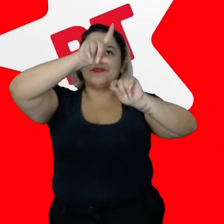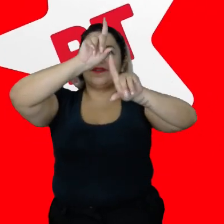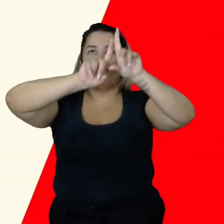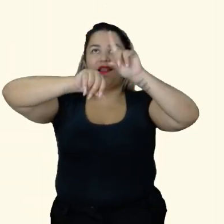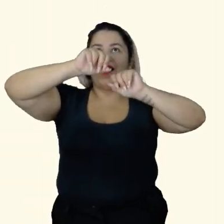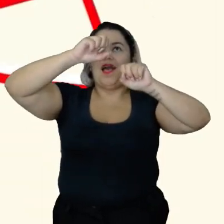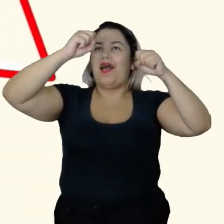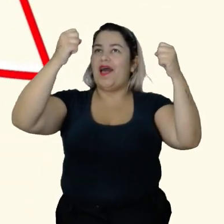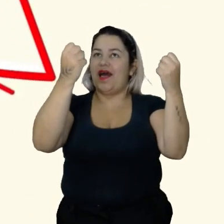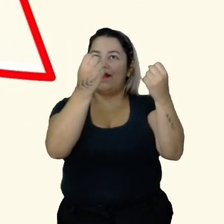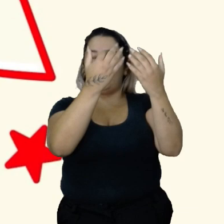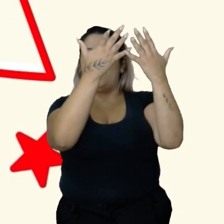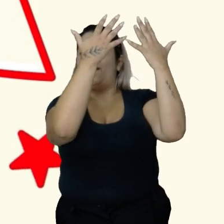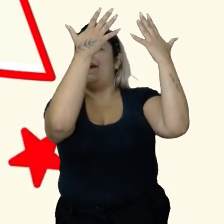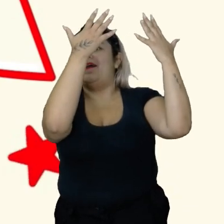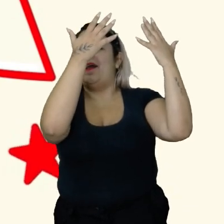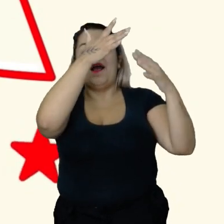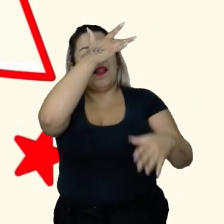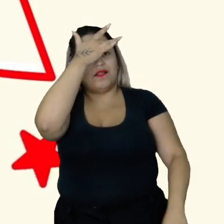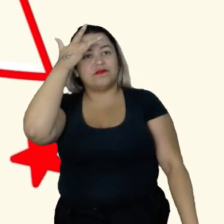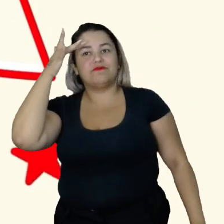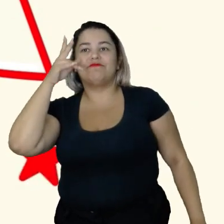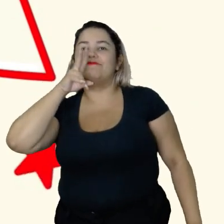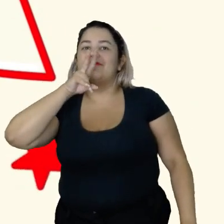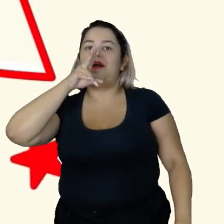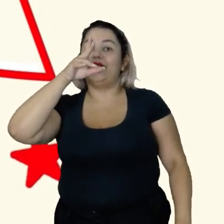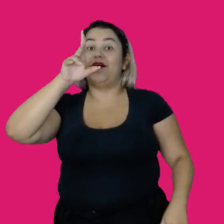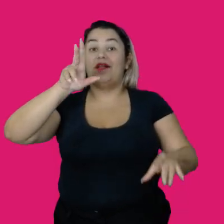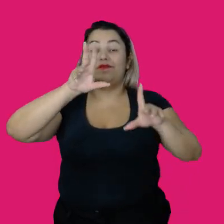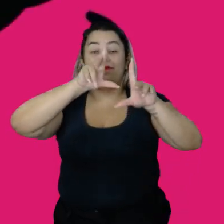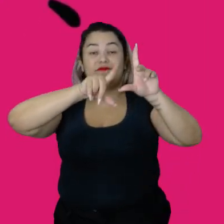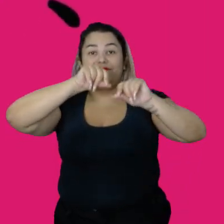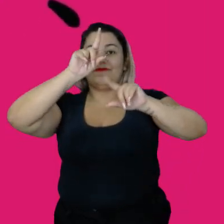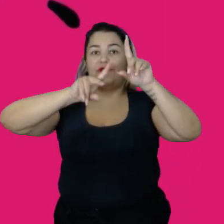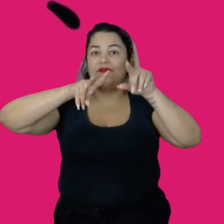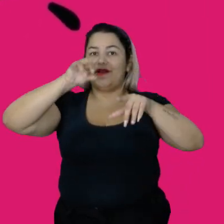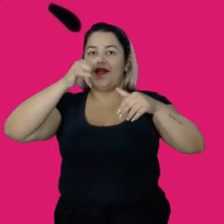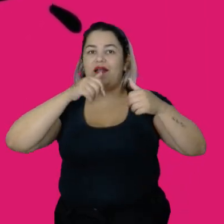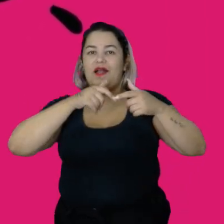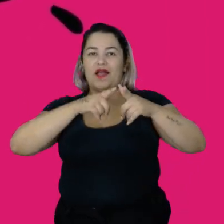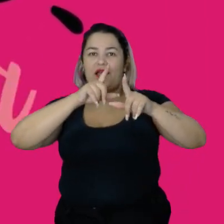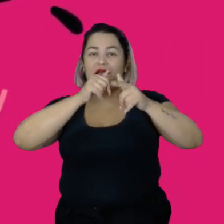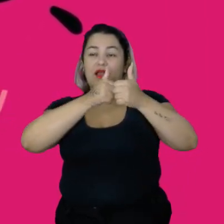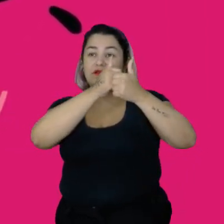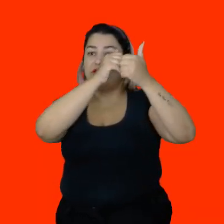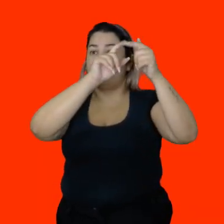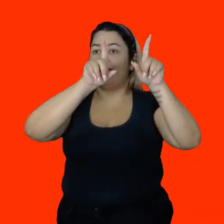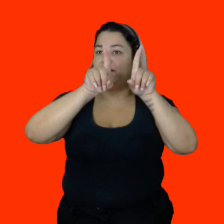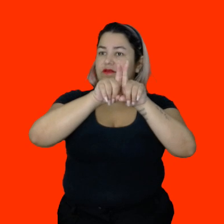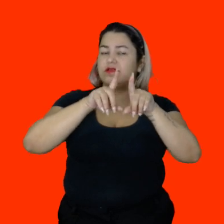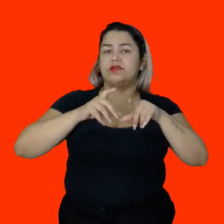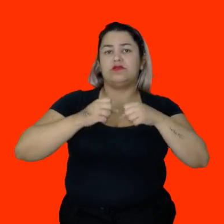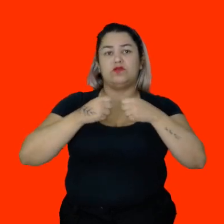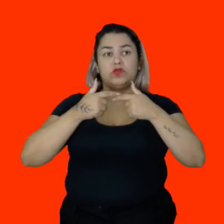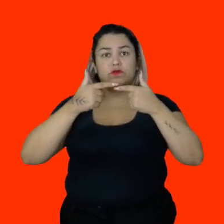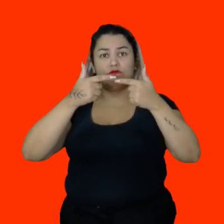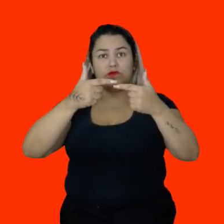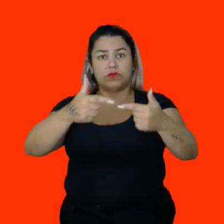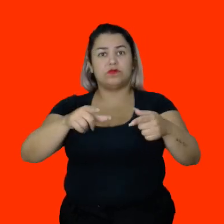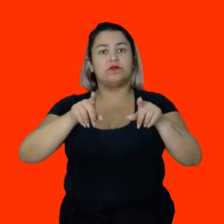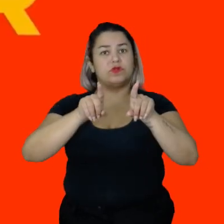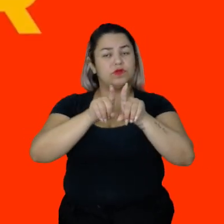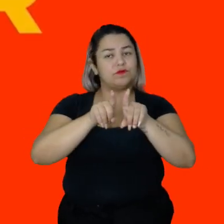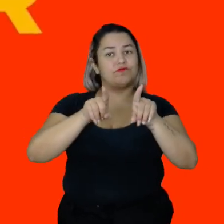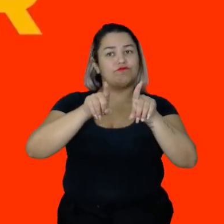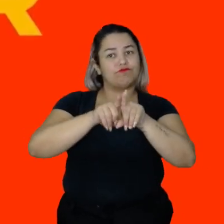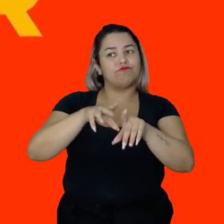brilha, ela é quem vai me guiar. Ser guerreira é minha sina,